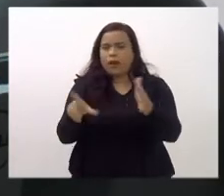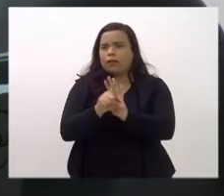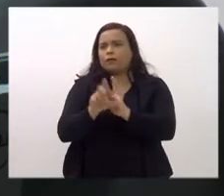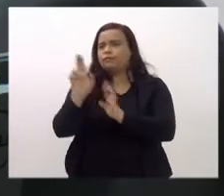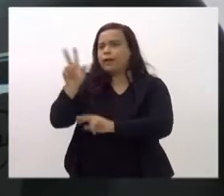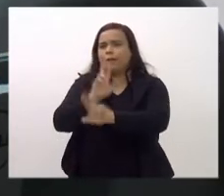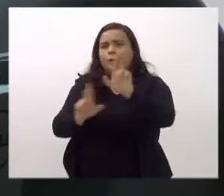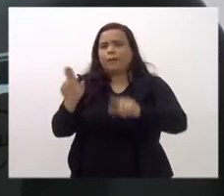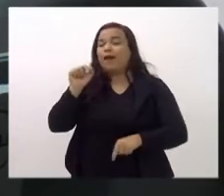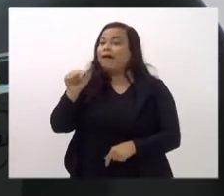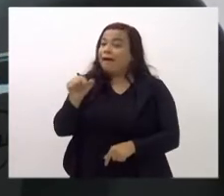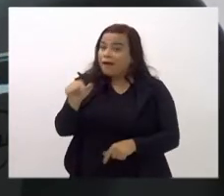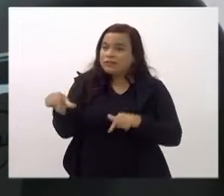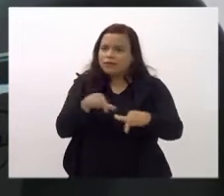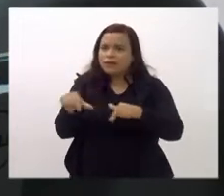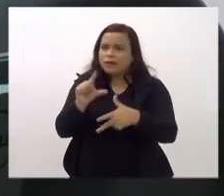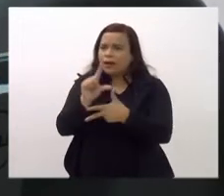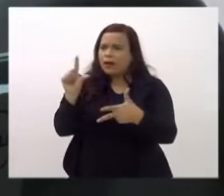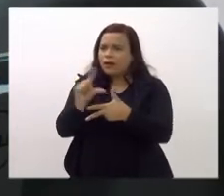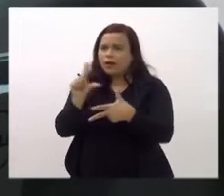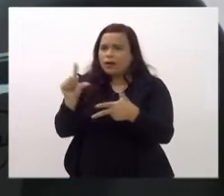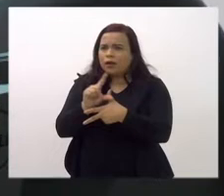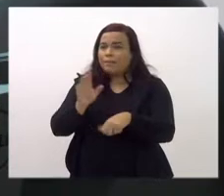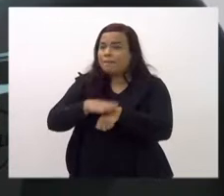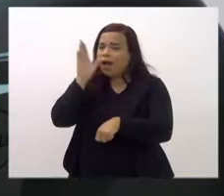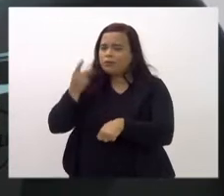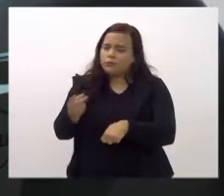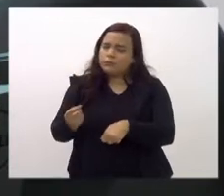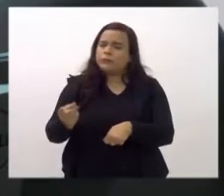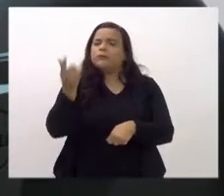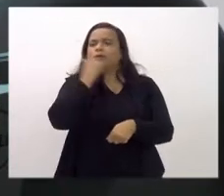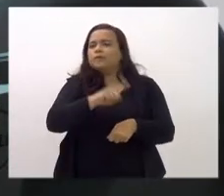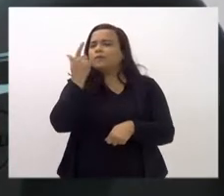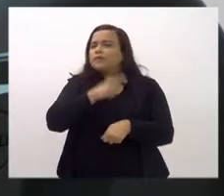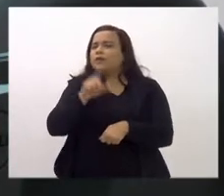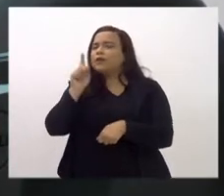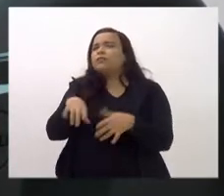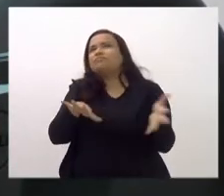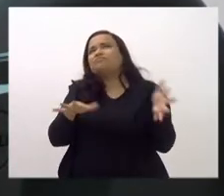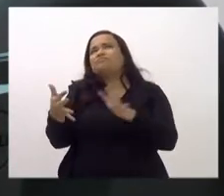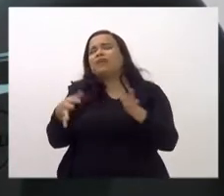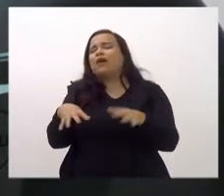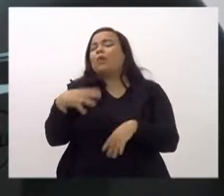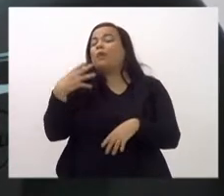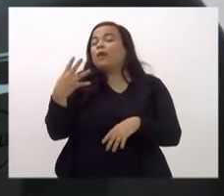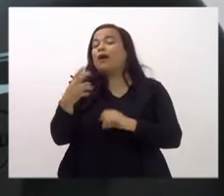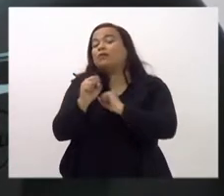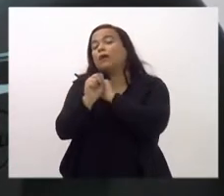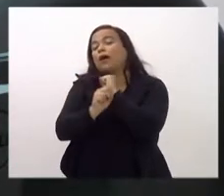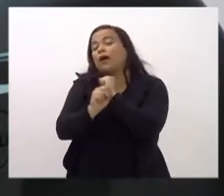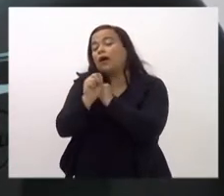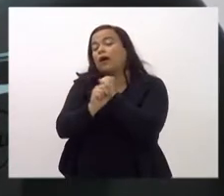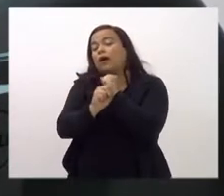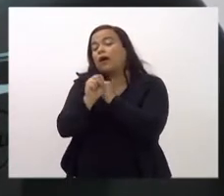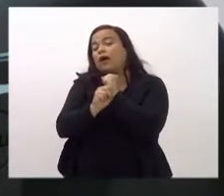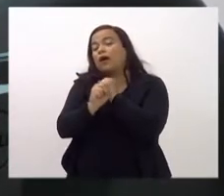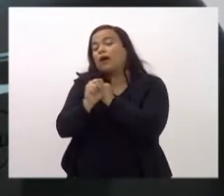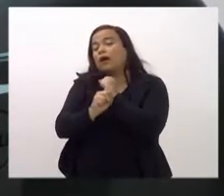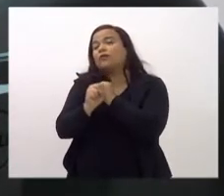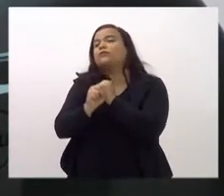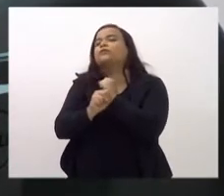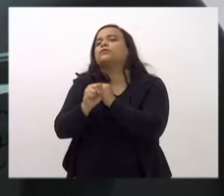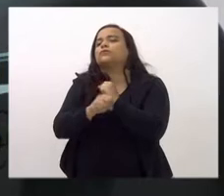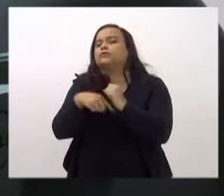uma das que o trabalho legislativo foi mais duradouro. Foram quase 4 anos de trabalho legislativo para a